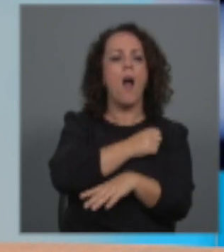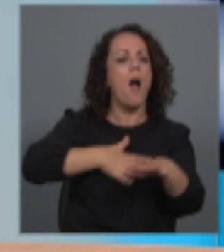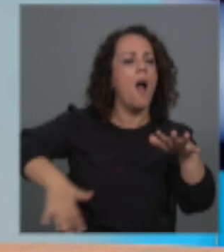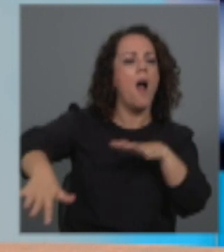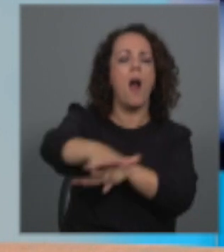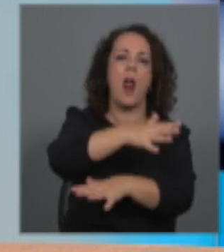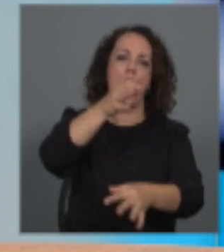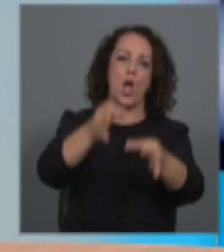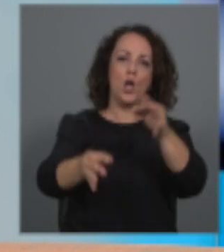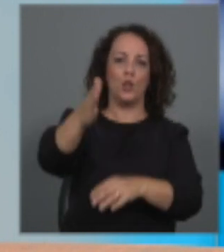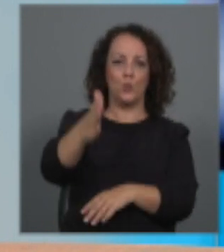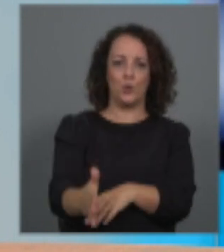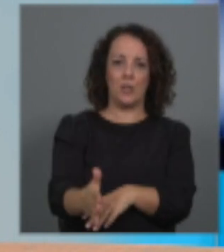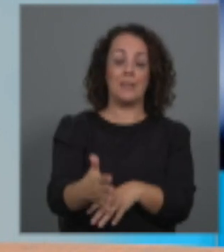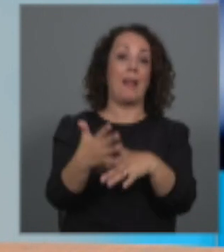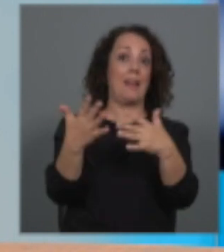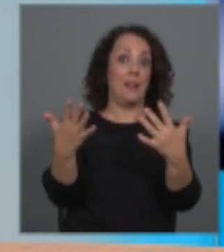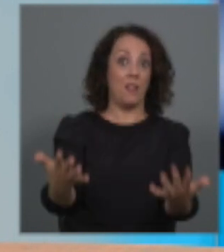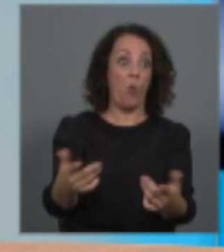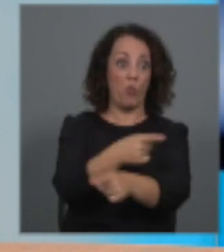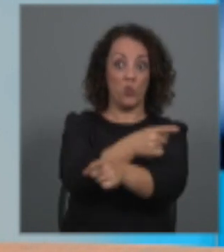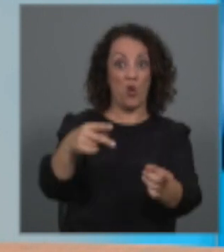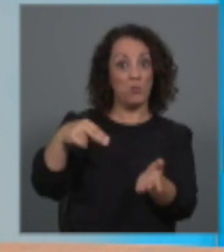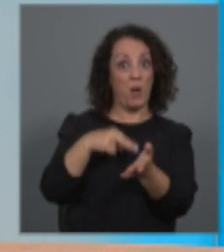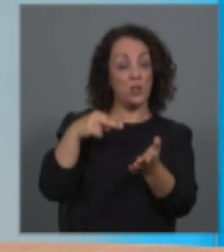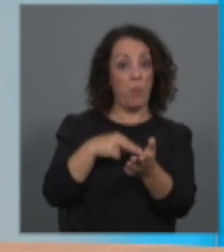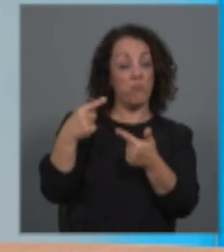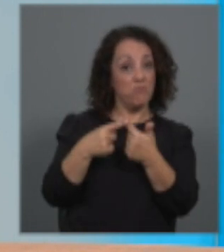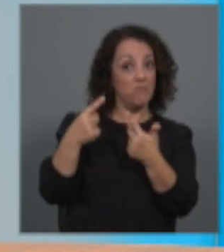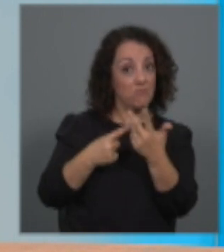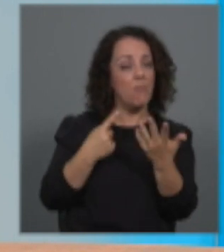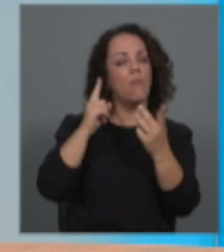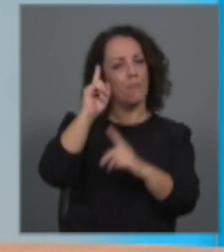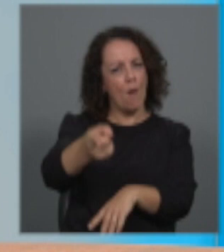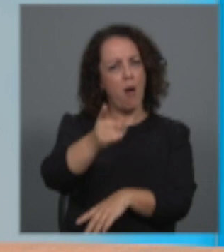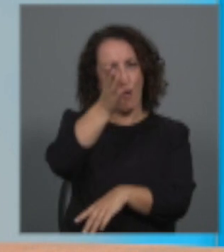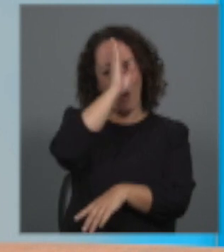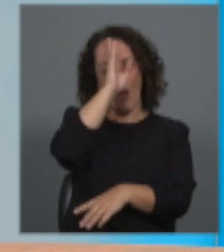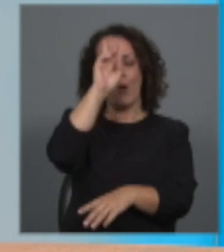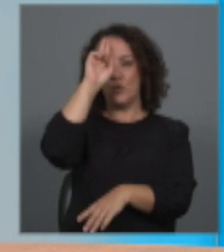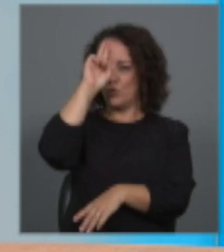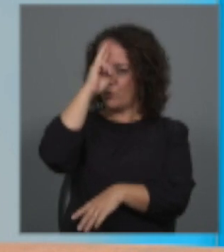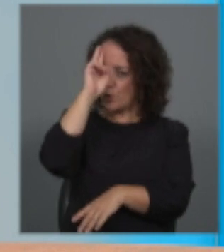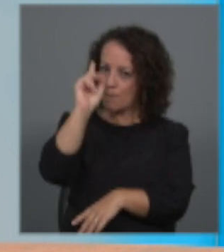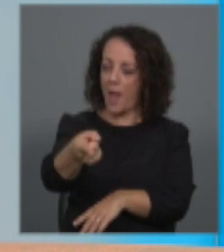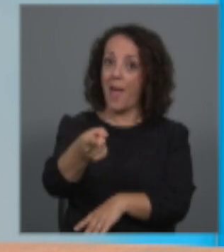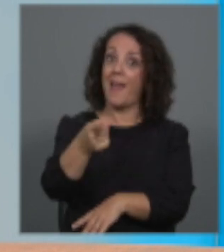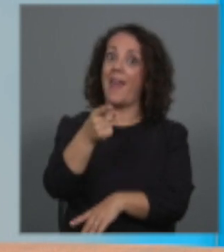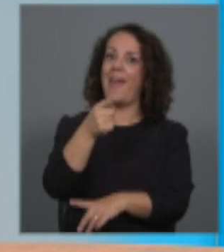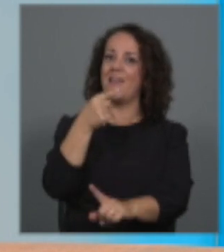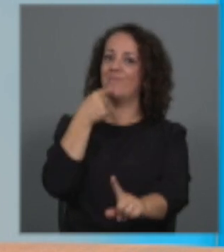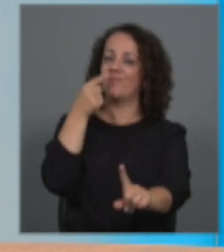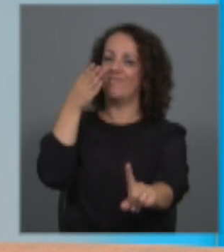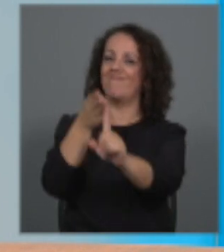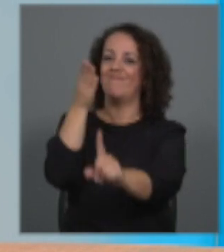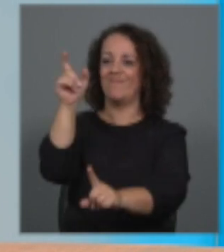Portanto, caríssimos, enquanto esperais tudo isto, empenhai-vos. Aqui está para onde vai a mensagem